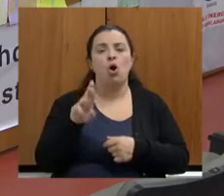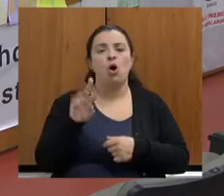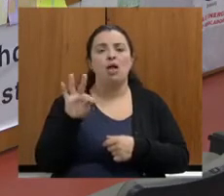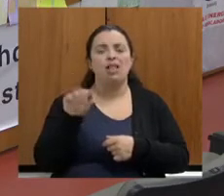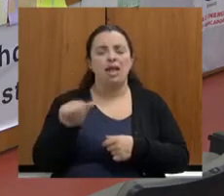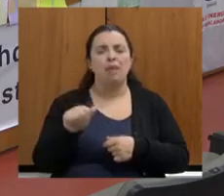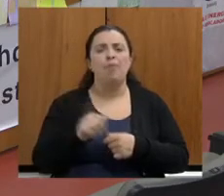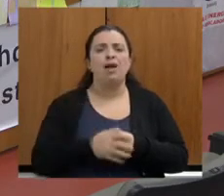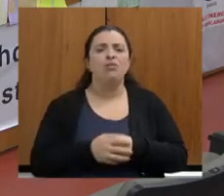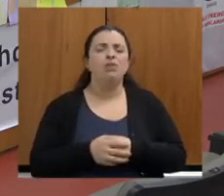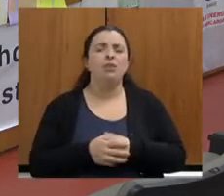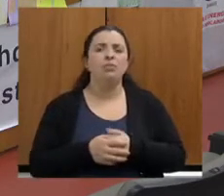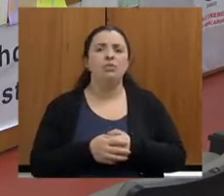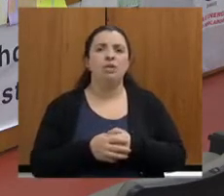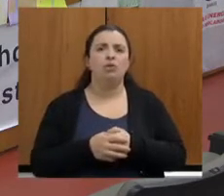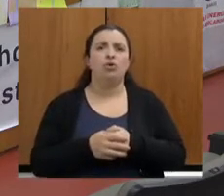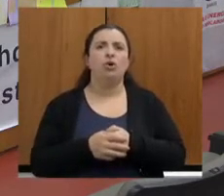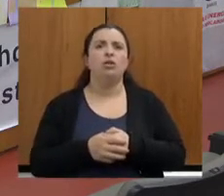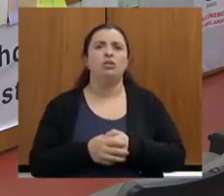hoje